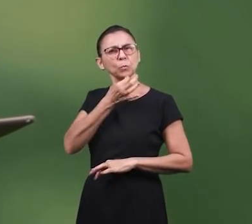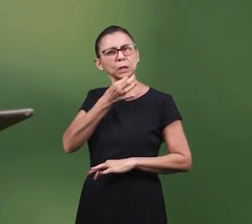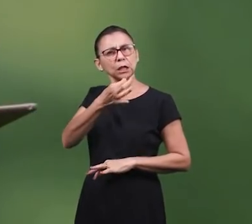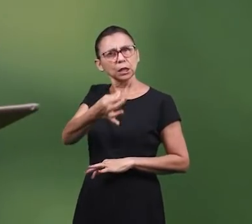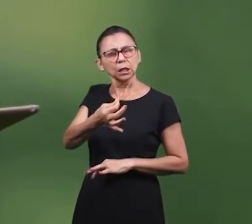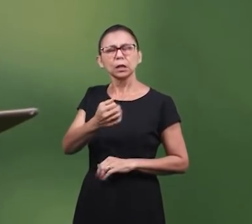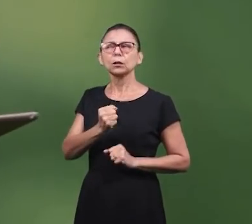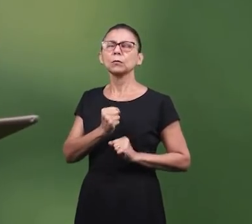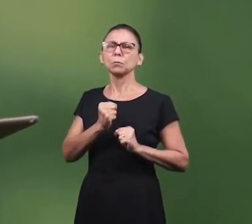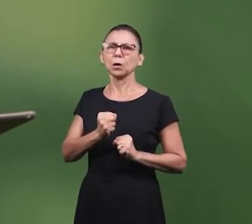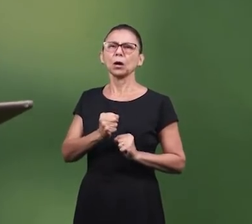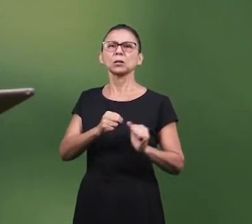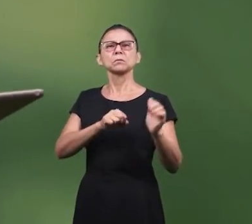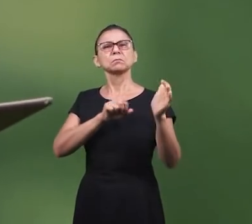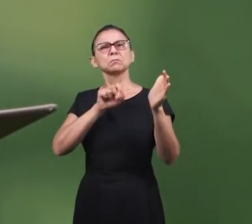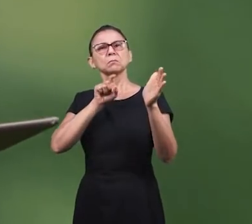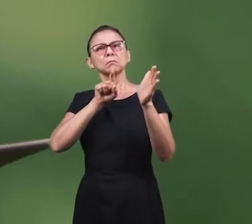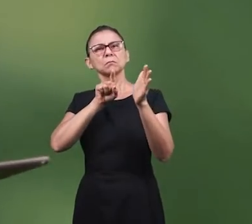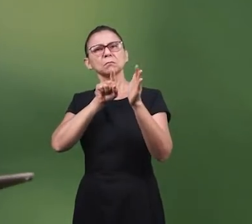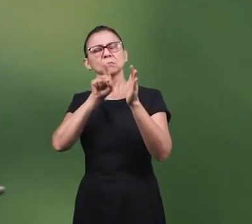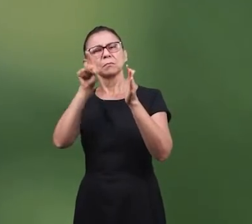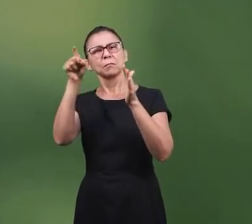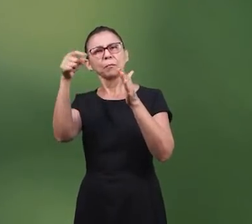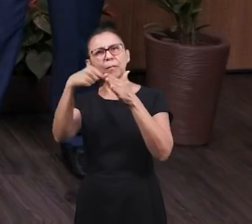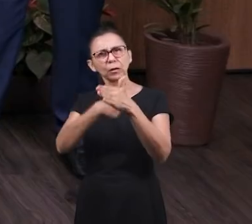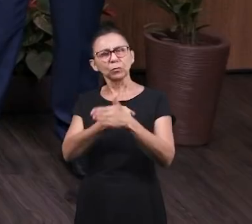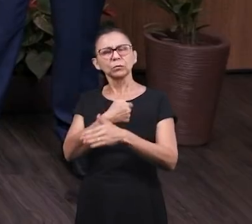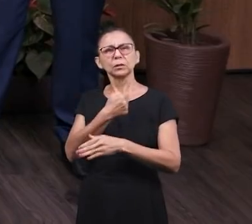sugestão, sua pergunta, sua mensagem.